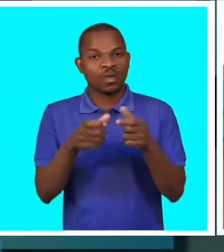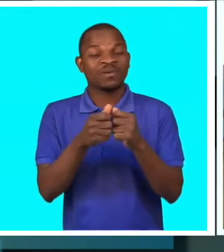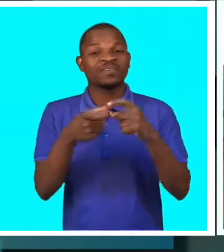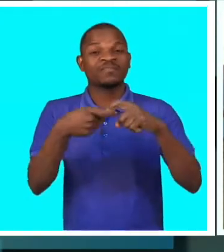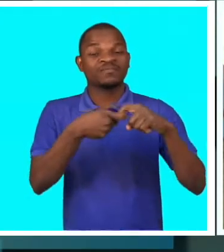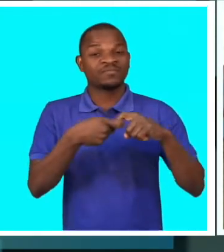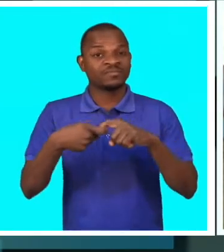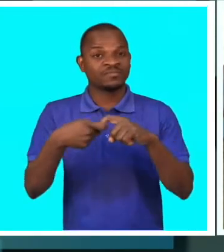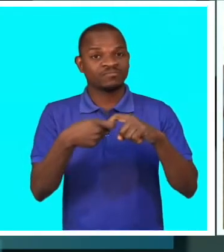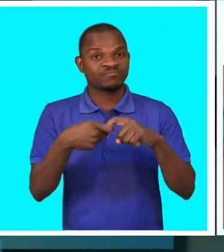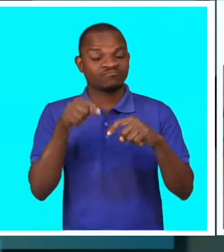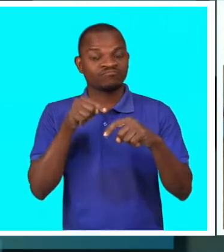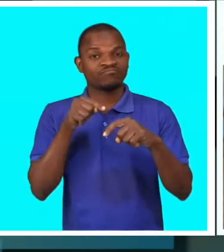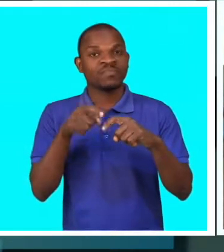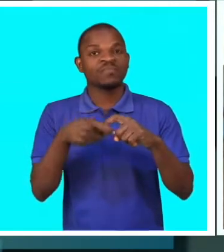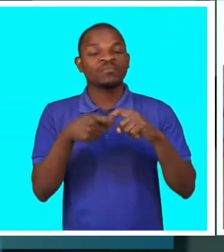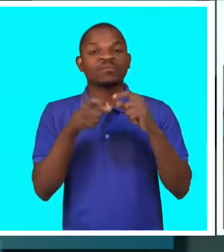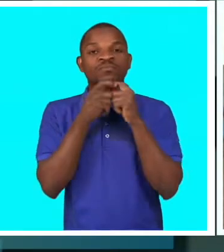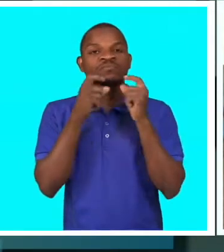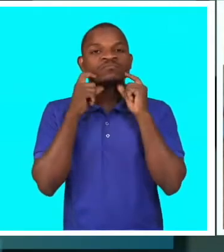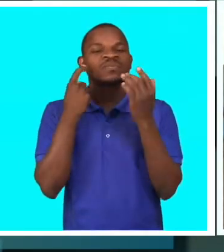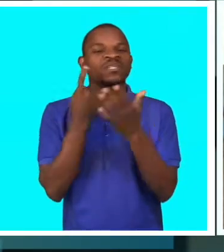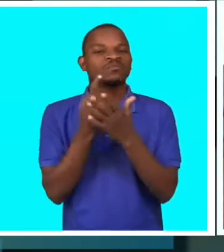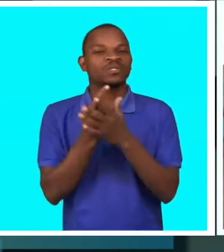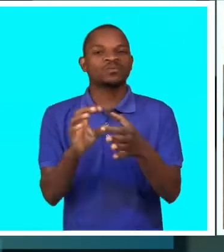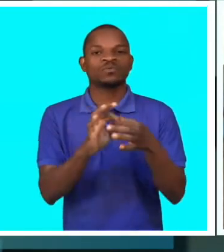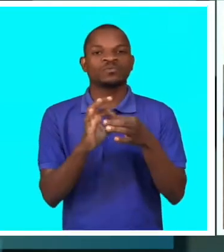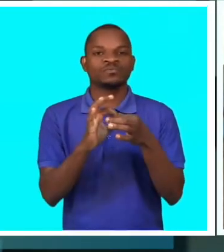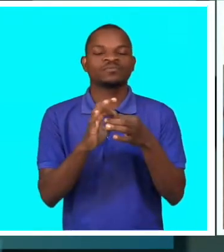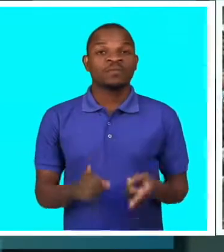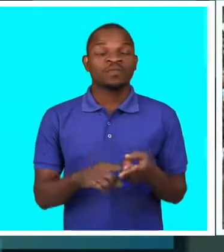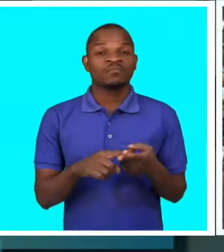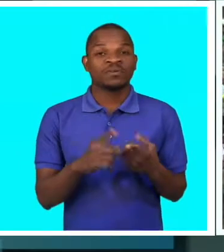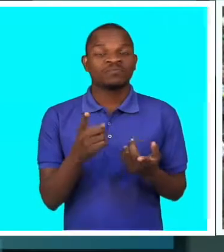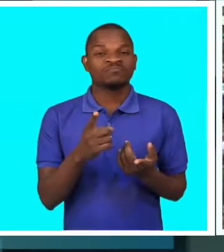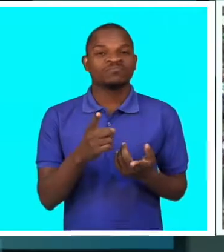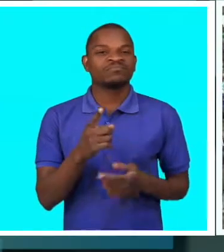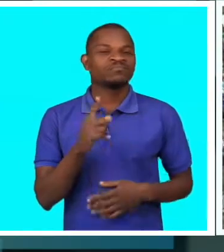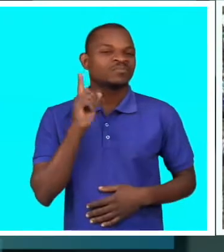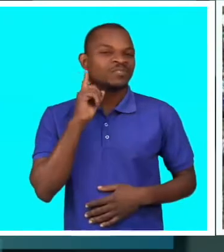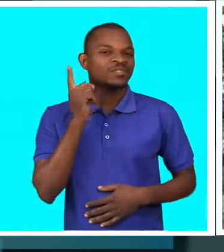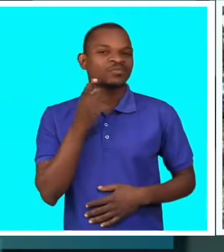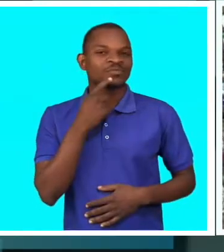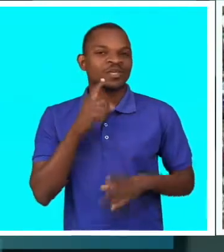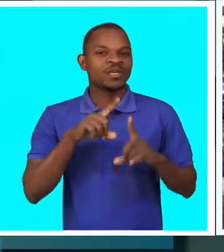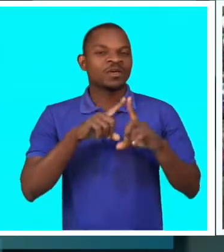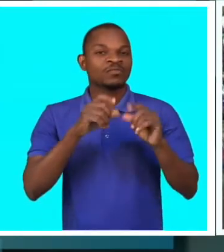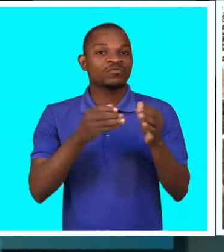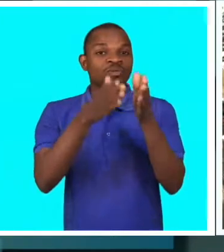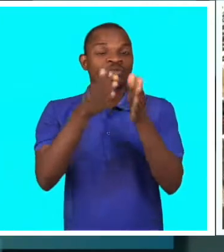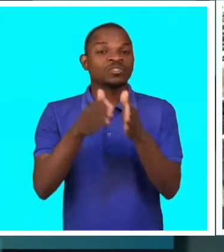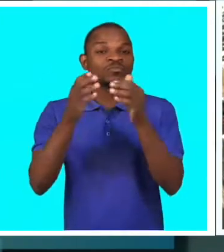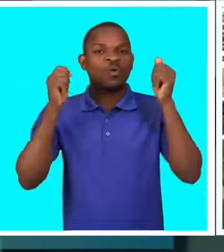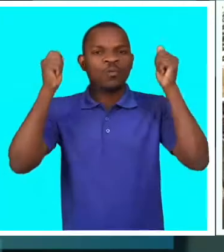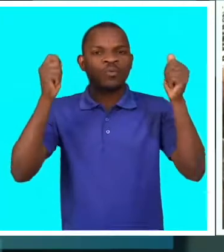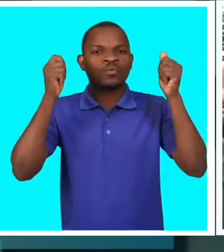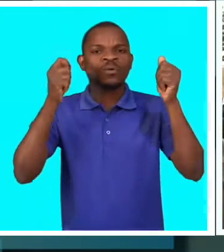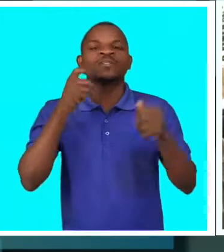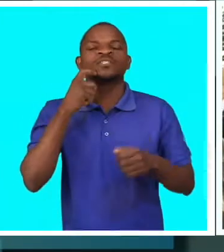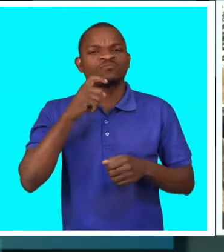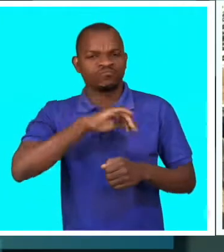família, aquilo que é família, família moçambicana deve ser unida. Jeito de reação ao calor dos adeptos Arlindo